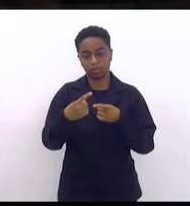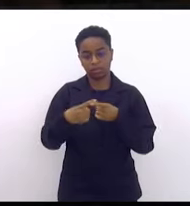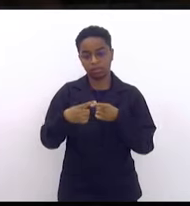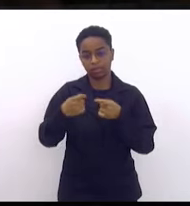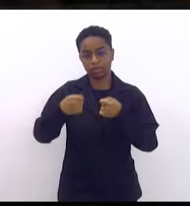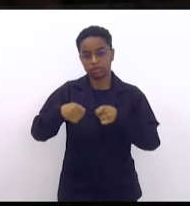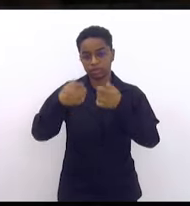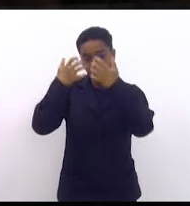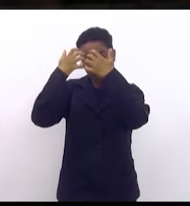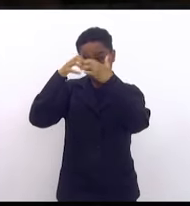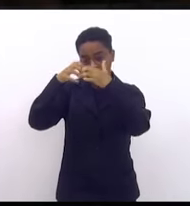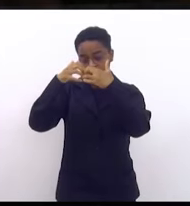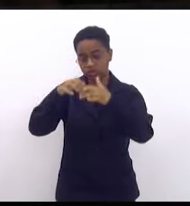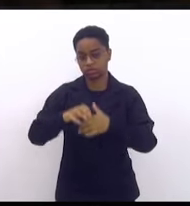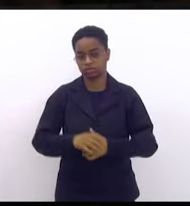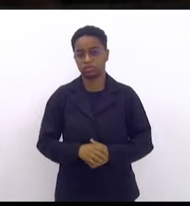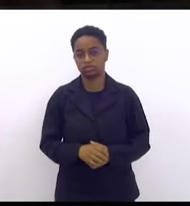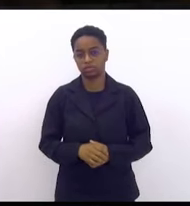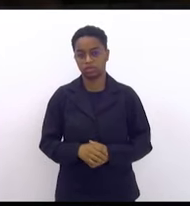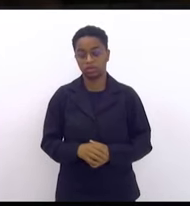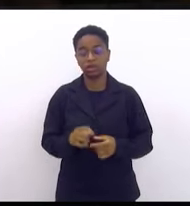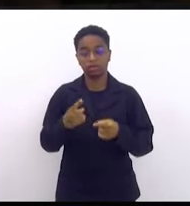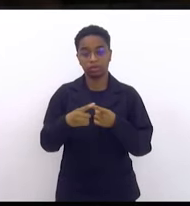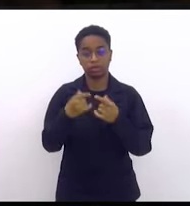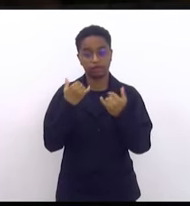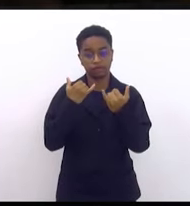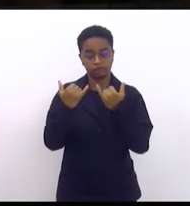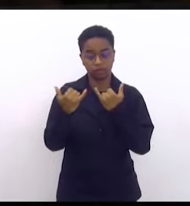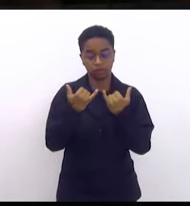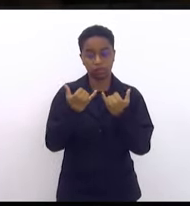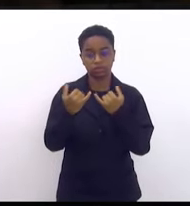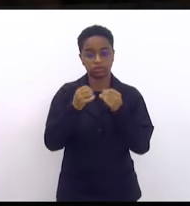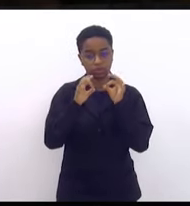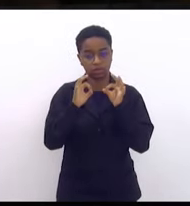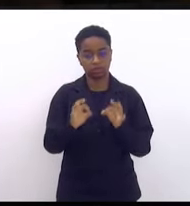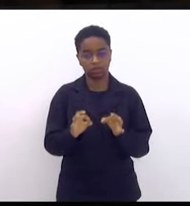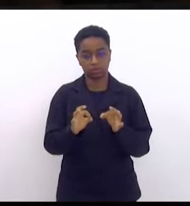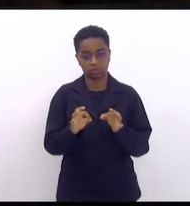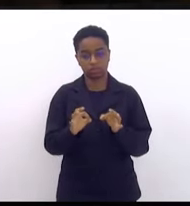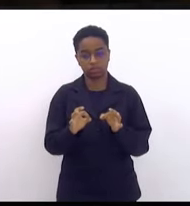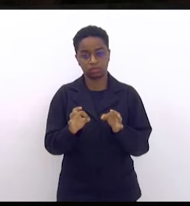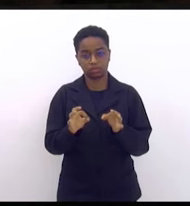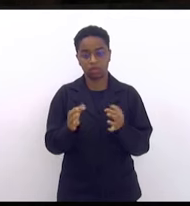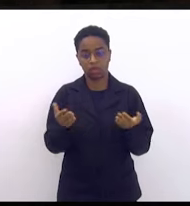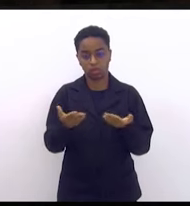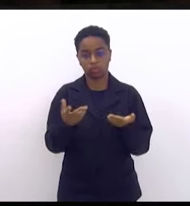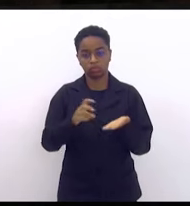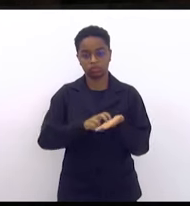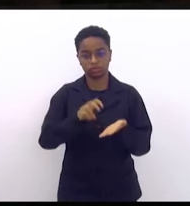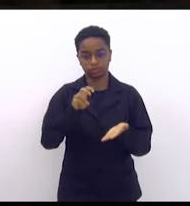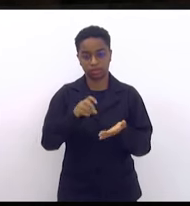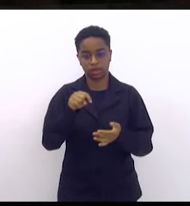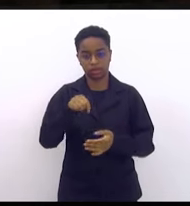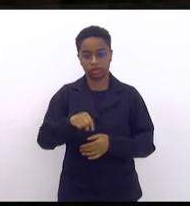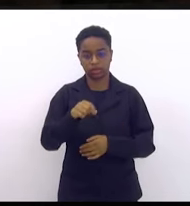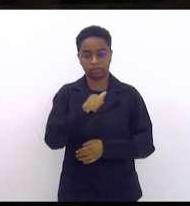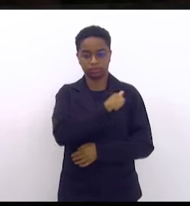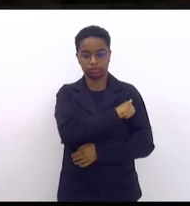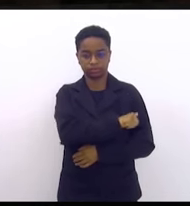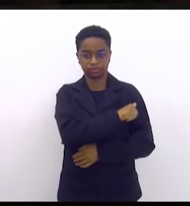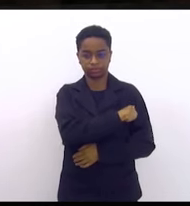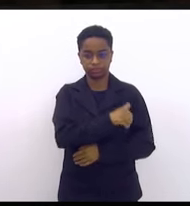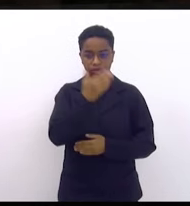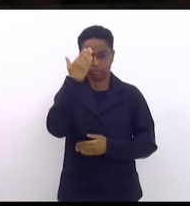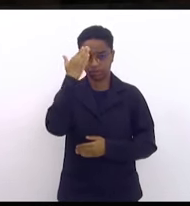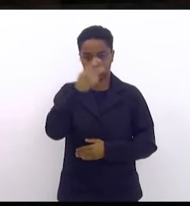reflexão, porque é a notícia bombástica da manhã de hoje no nosso estado do Rio de Janeiro.